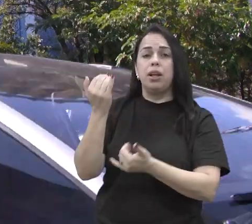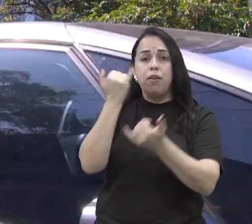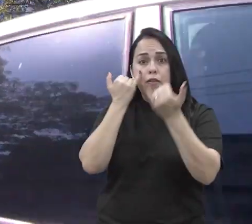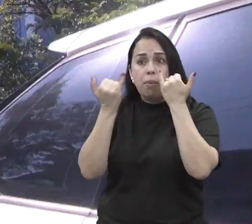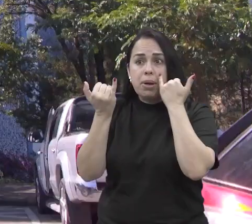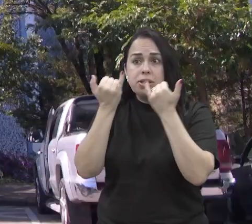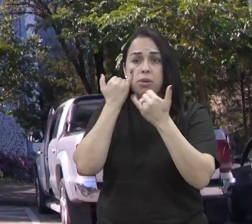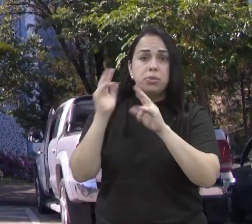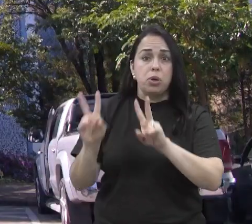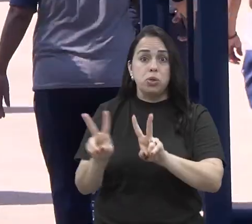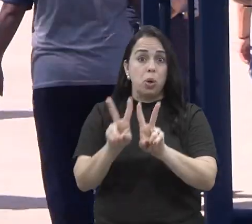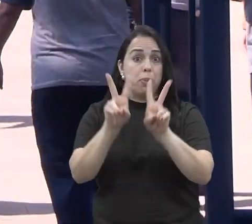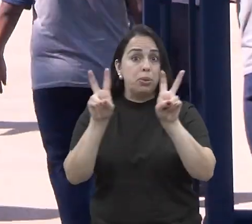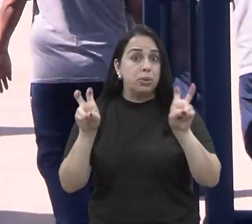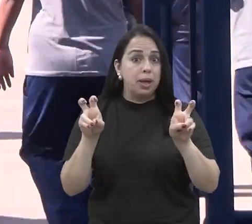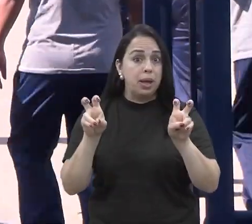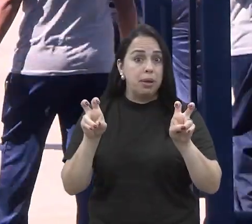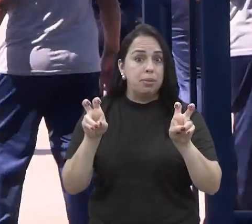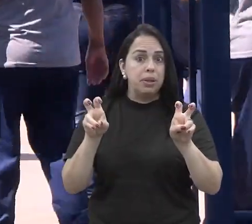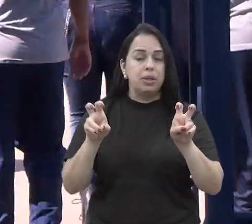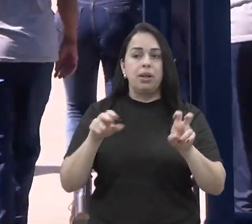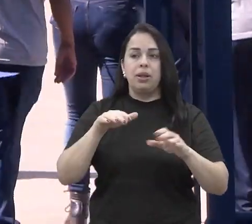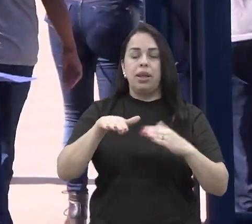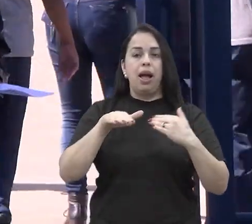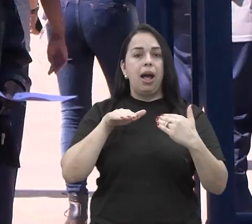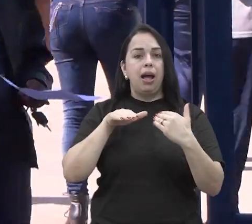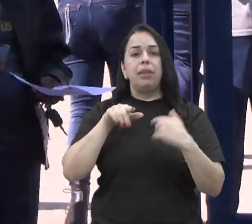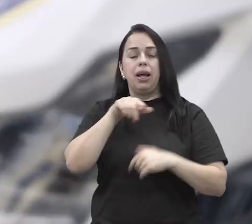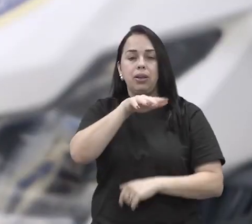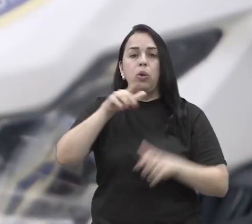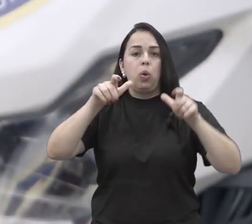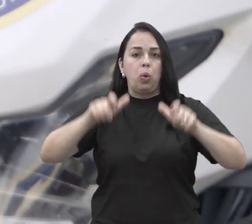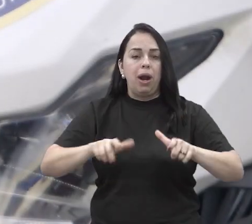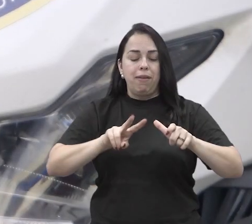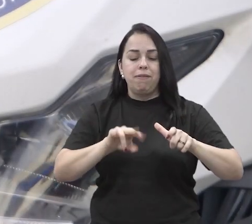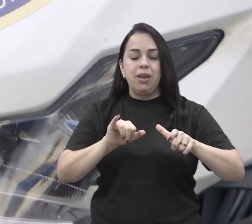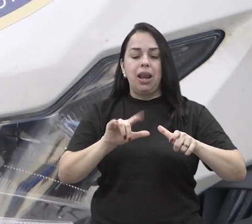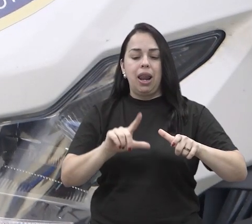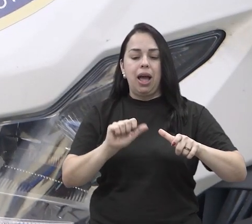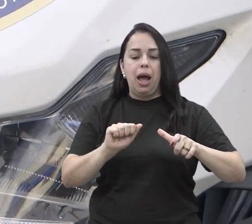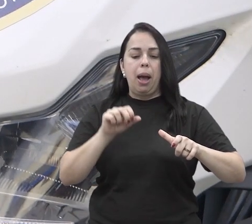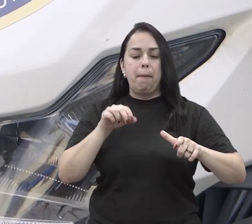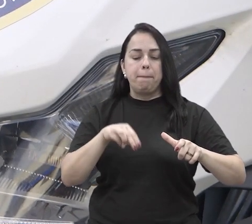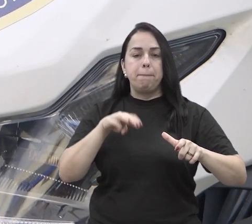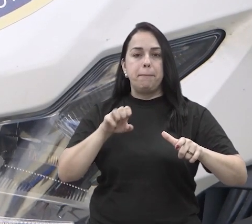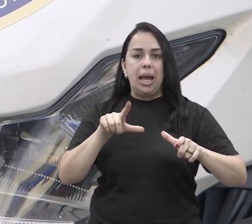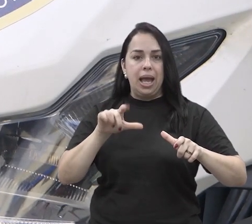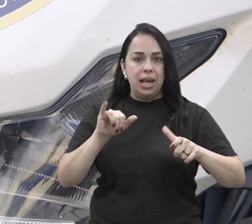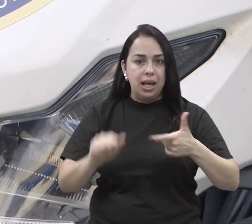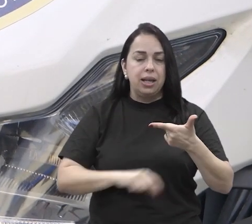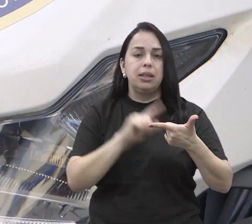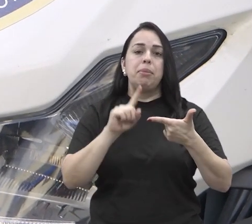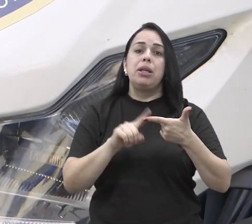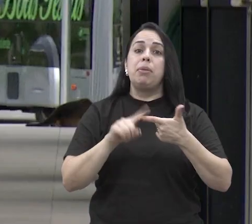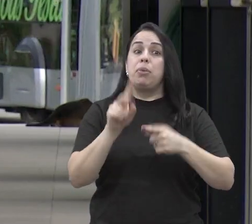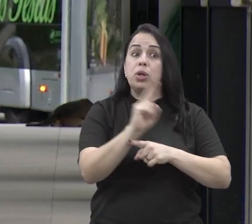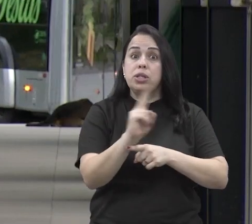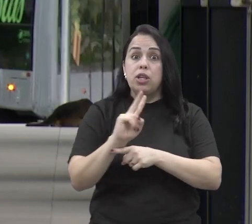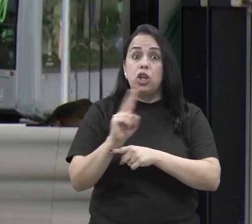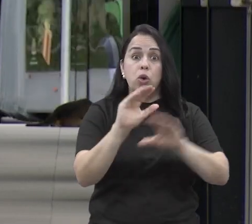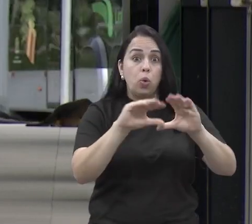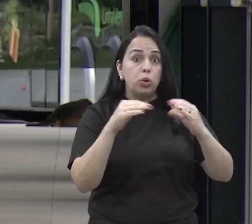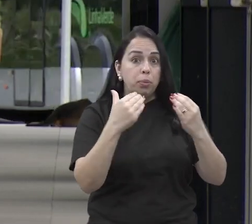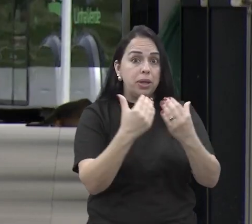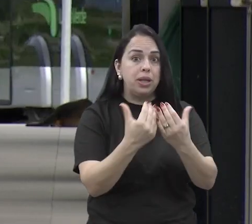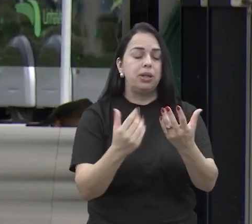de informação à Prefeitura sobre a regularização da Vila Amélia, a atuação da Guarda Municipal em condomínio privado e